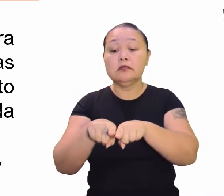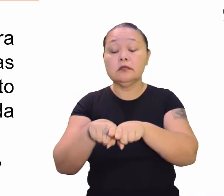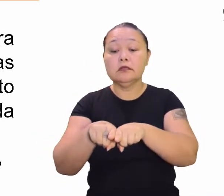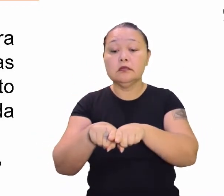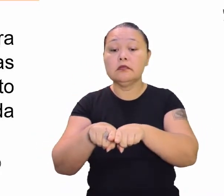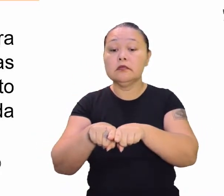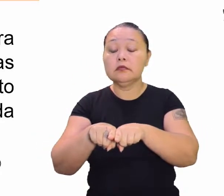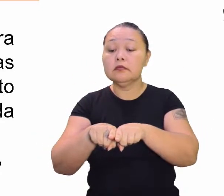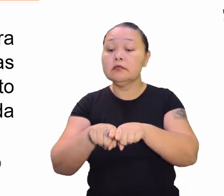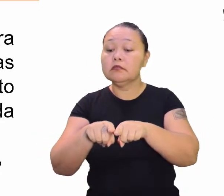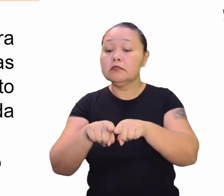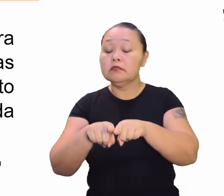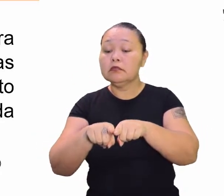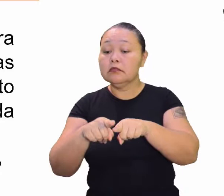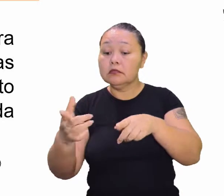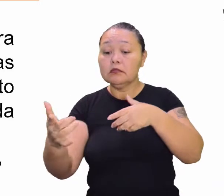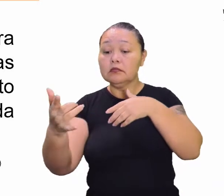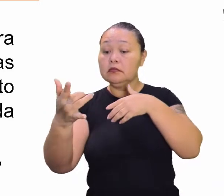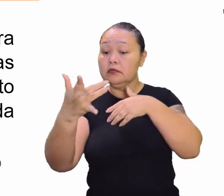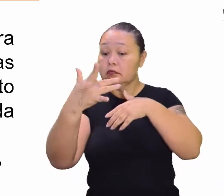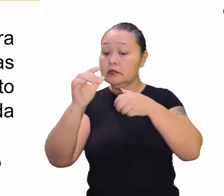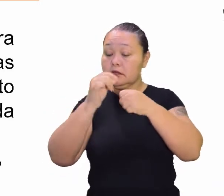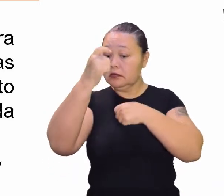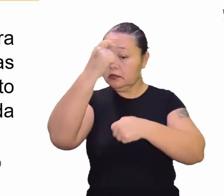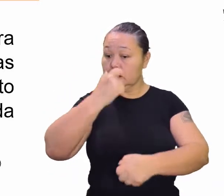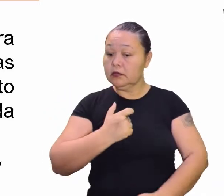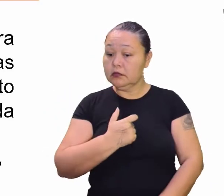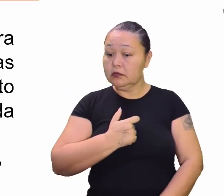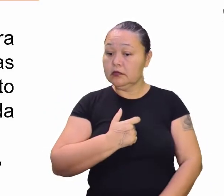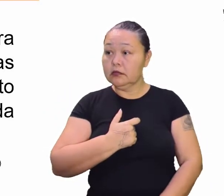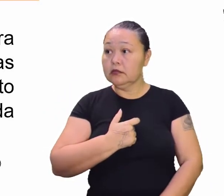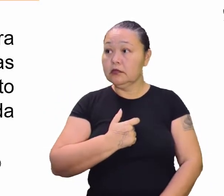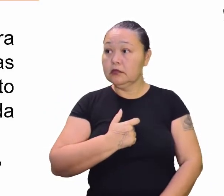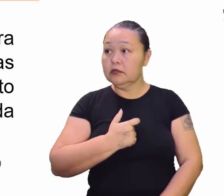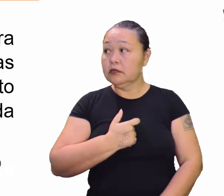também afetando essa questão do